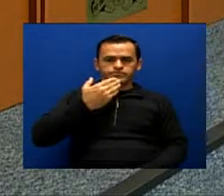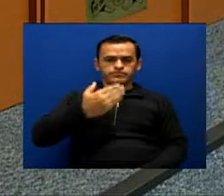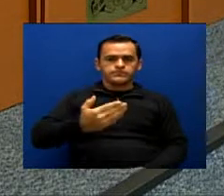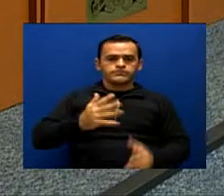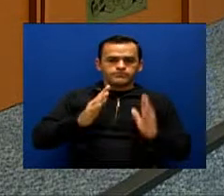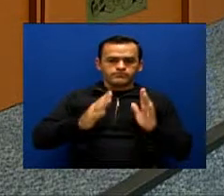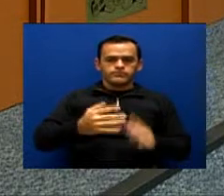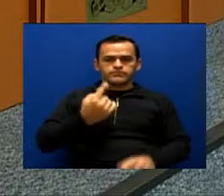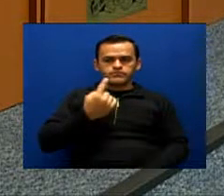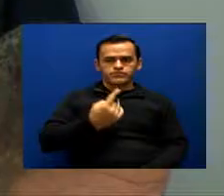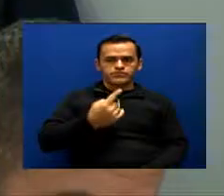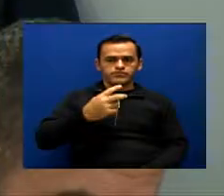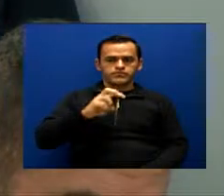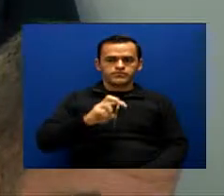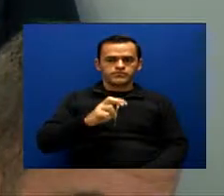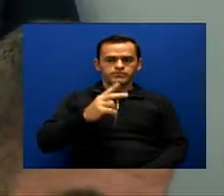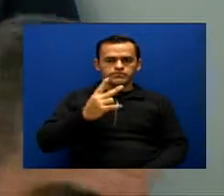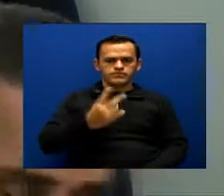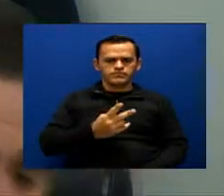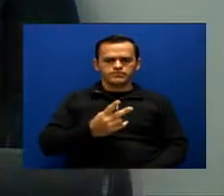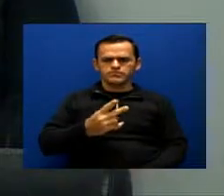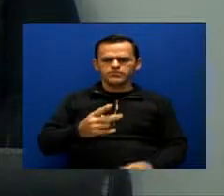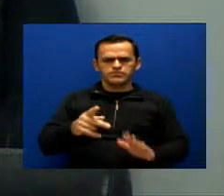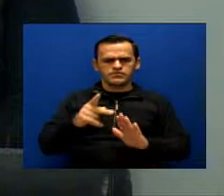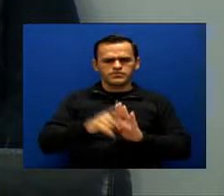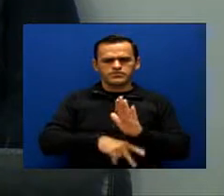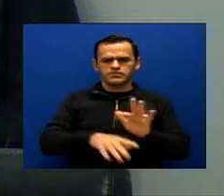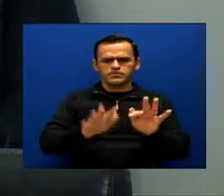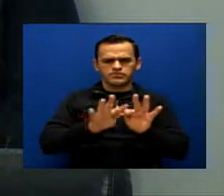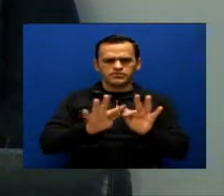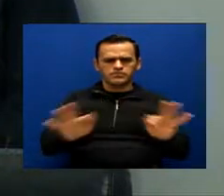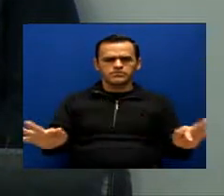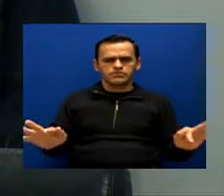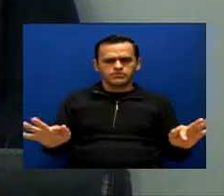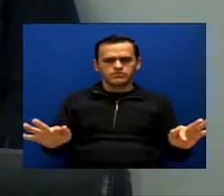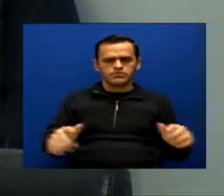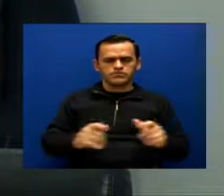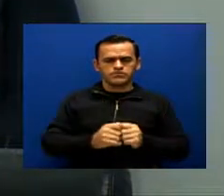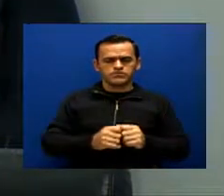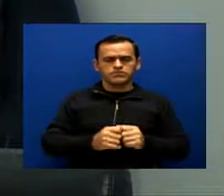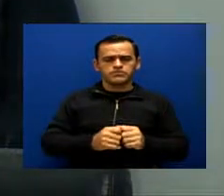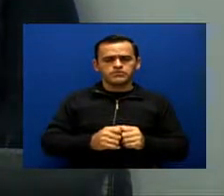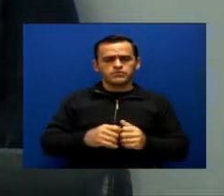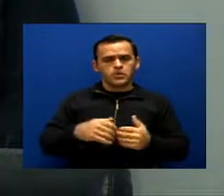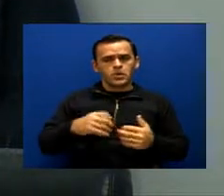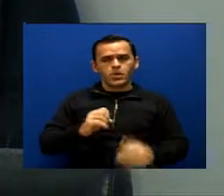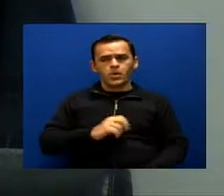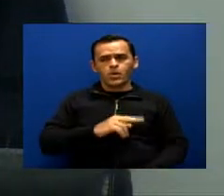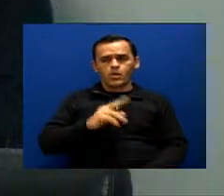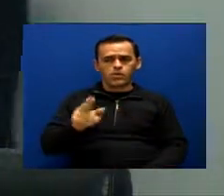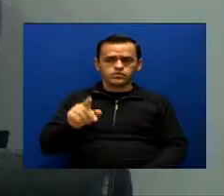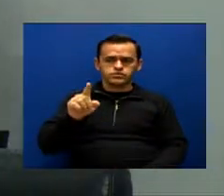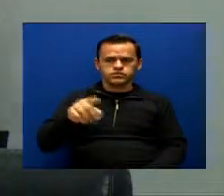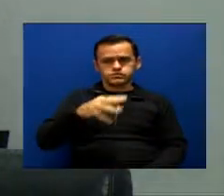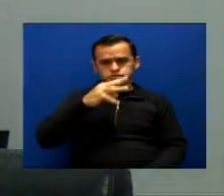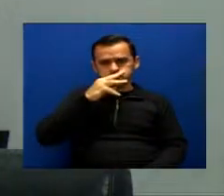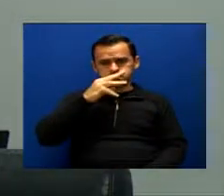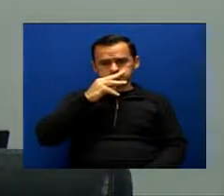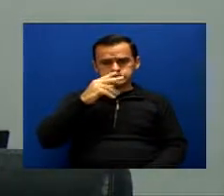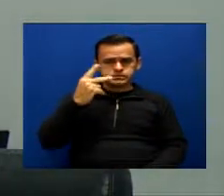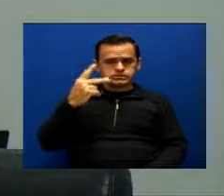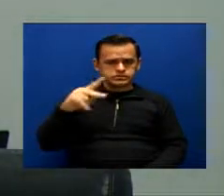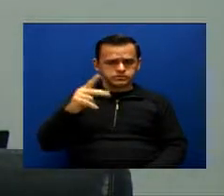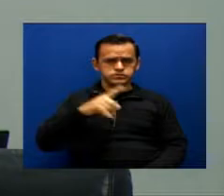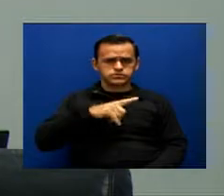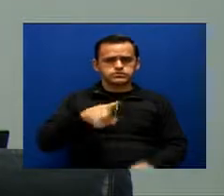anteriormente o 152. É, mas como é manso, eu gostaria, se pudesse, porque de Vossa Excelência, vereador Martinez, ele vai ter